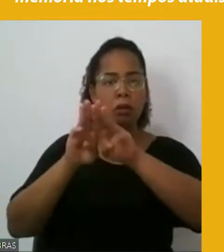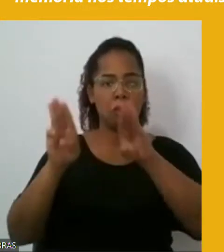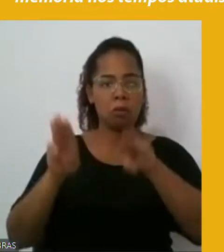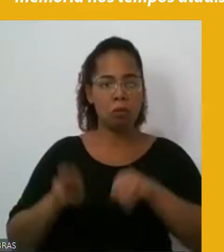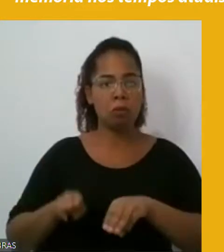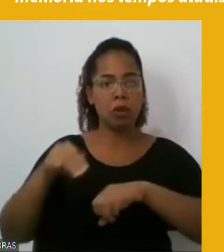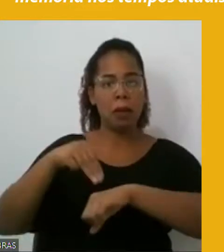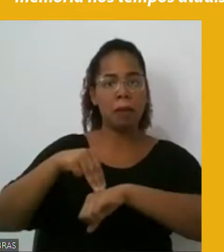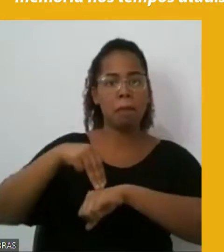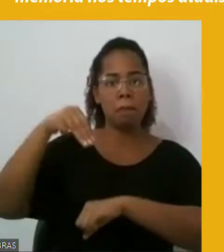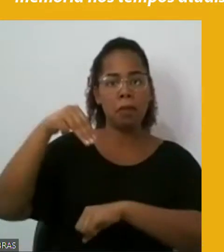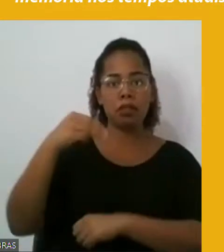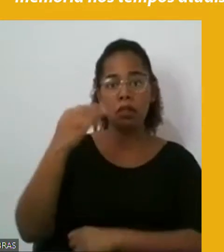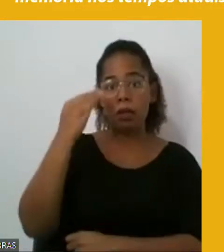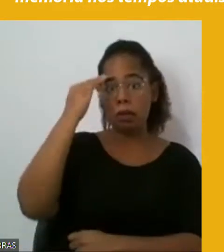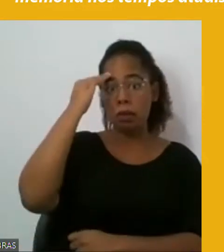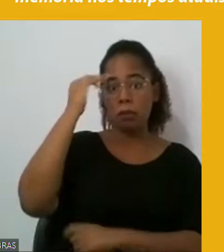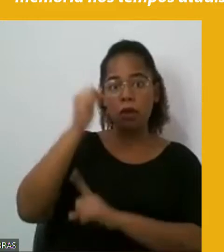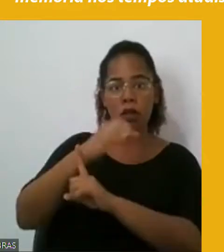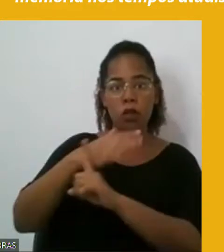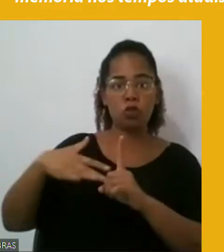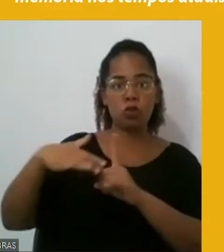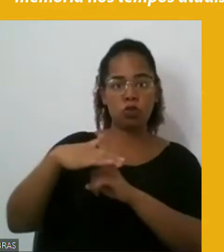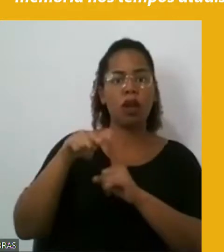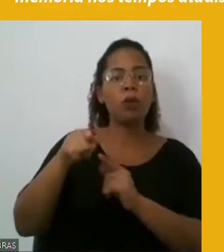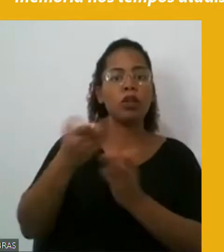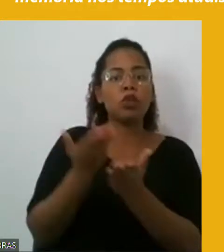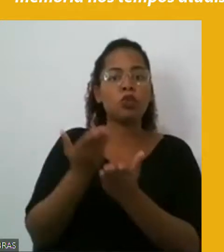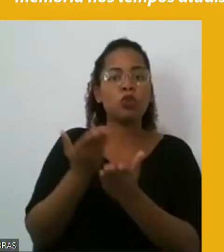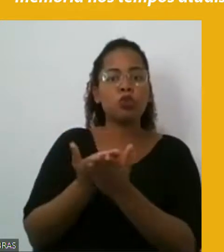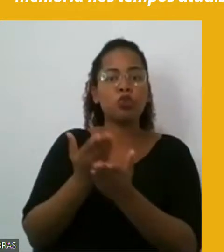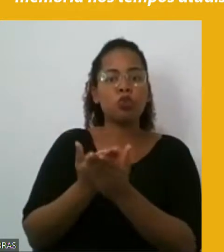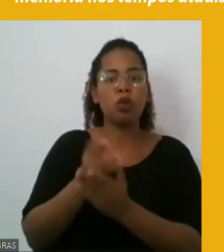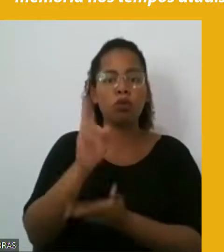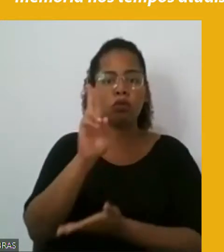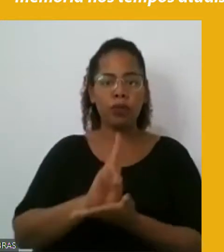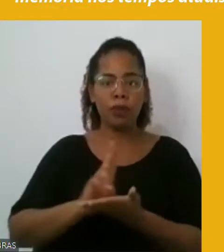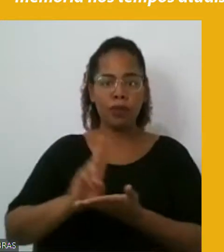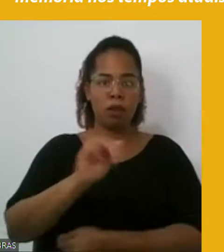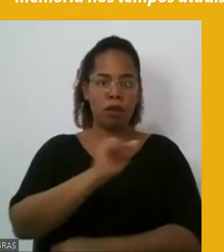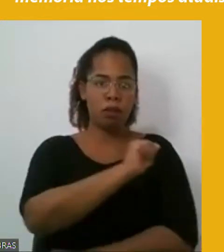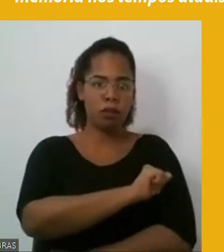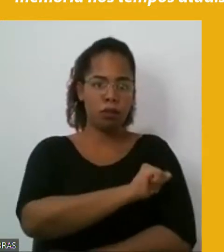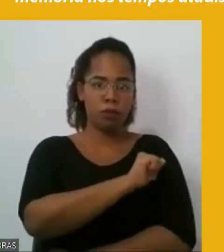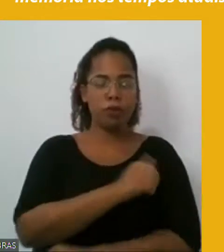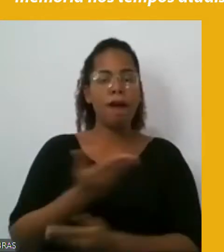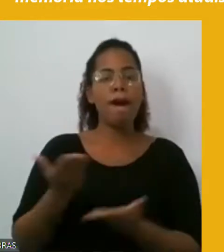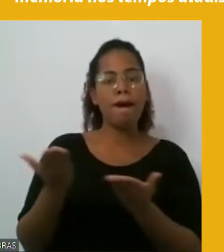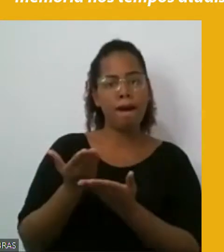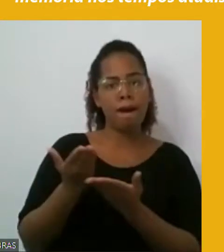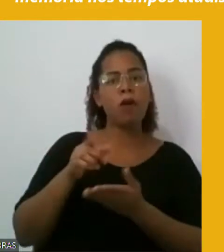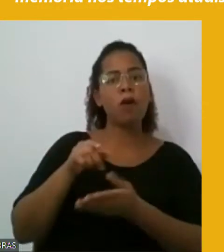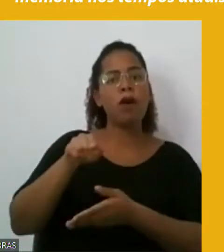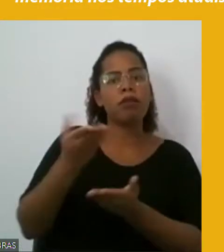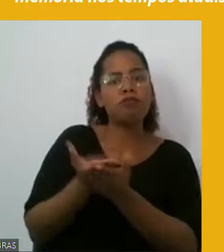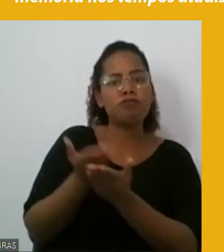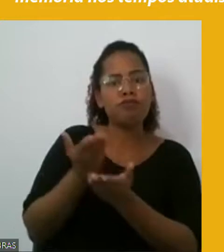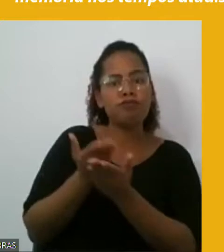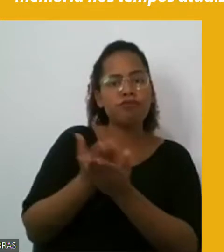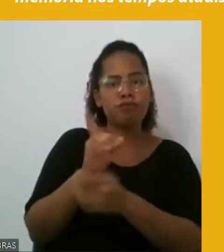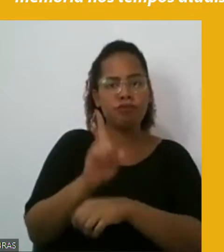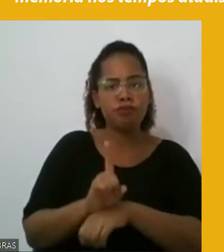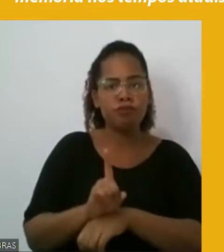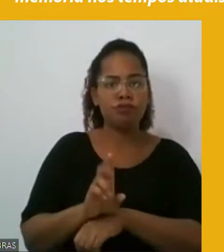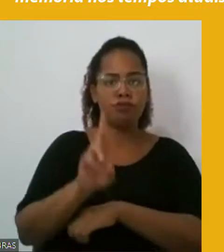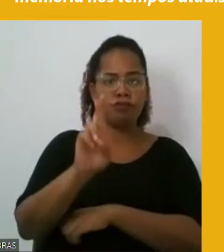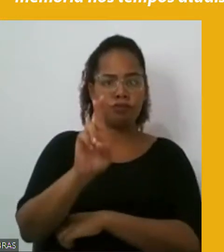pela Universidade Federal do Estado do Rio de Janeiro, Unirio, e doutorando em História Política e Bens Culturais pela CPDOC,